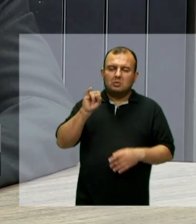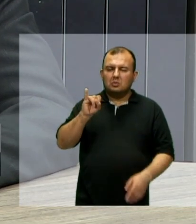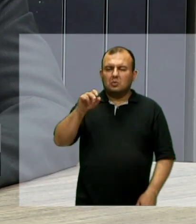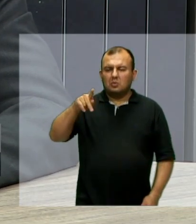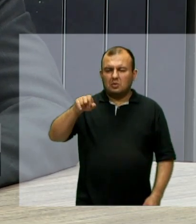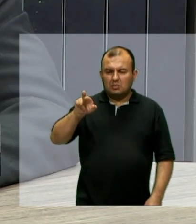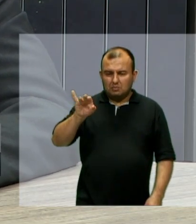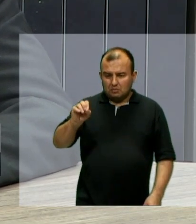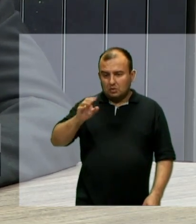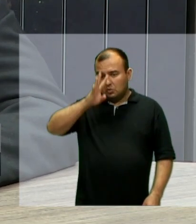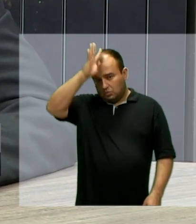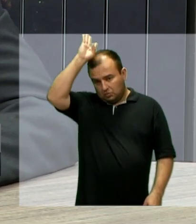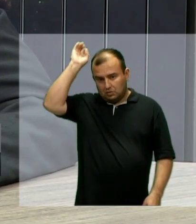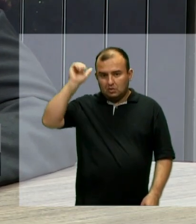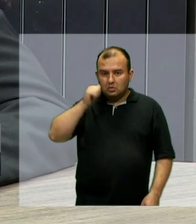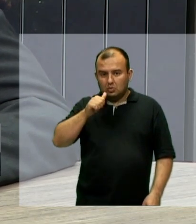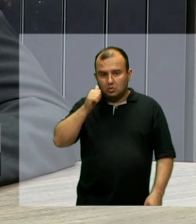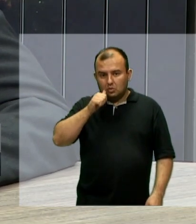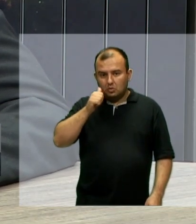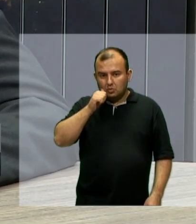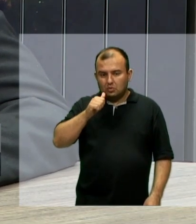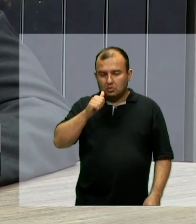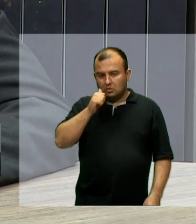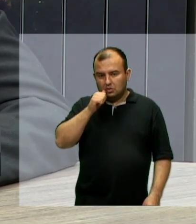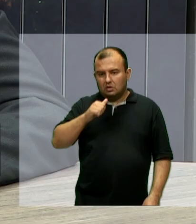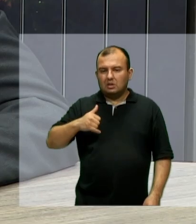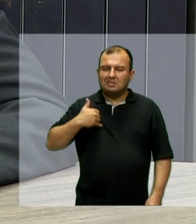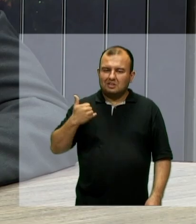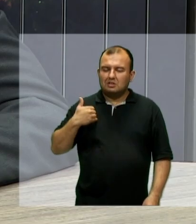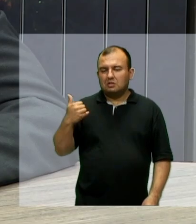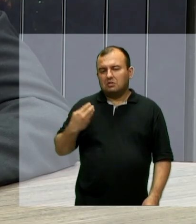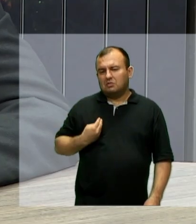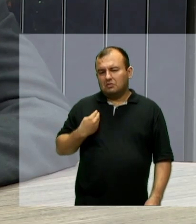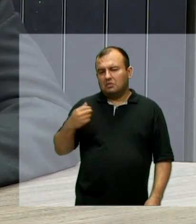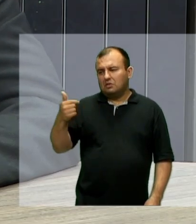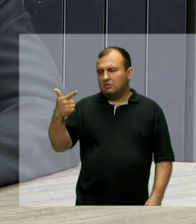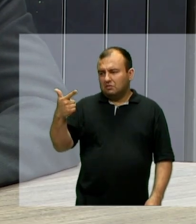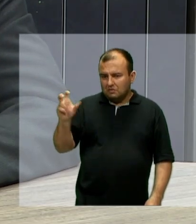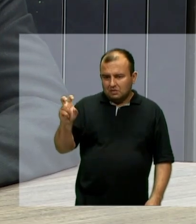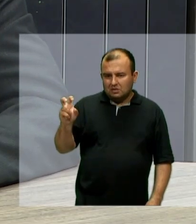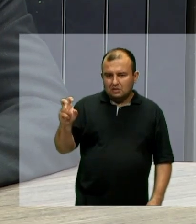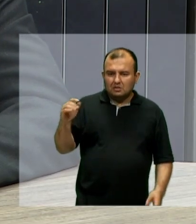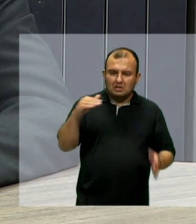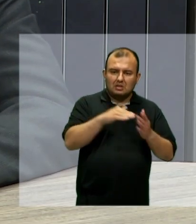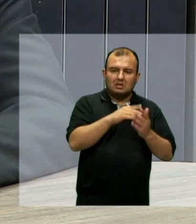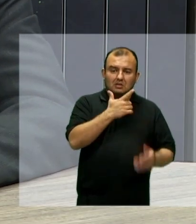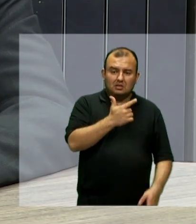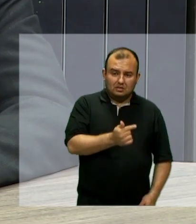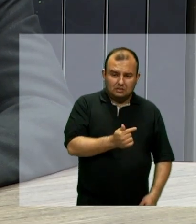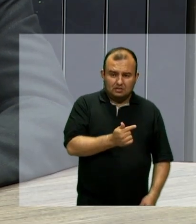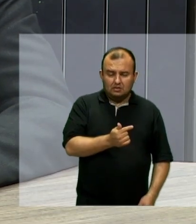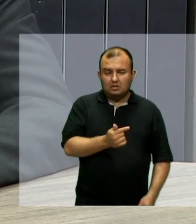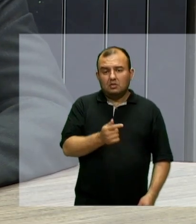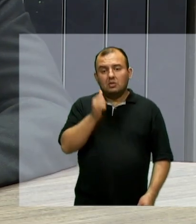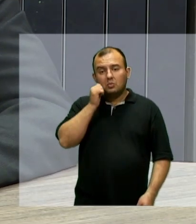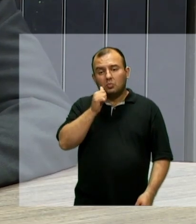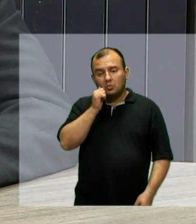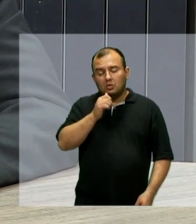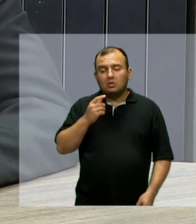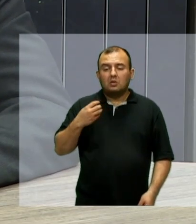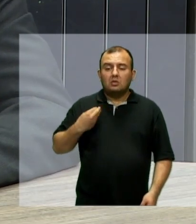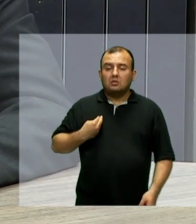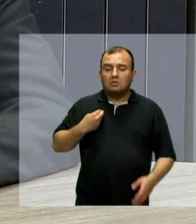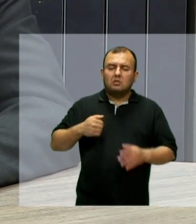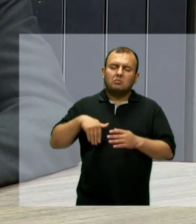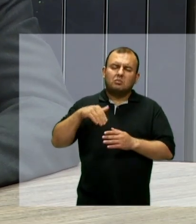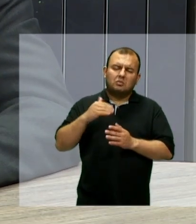na Antiguidade, as mulheres, a média de vida da mulher era 25 anos, 27 anos, né? Você não tinha... Hoje, tu vê que as mulheres estão vivendo mais,